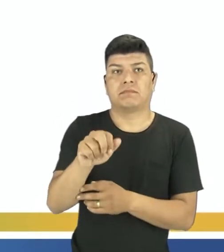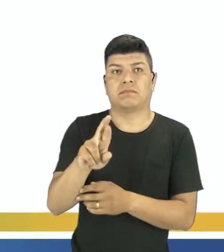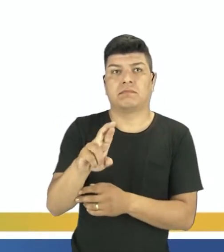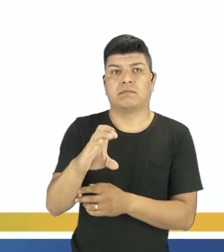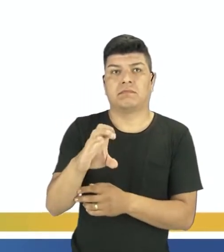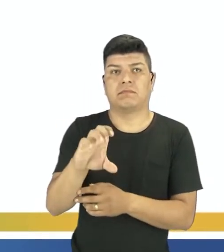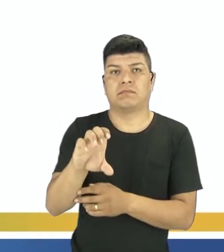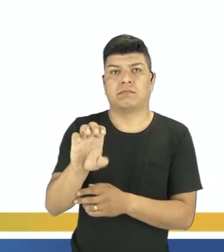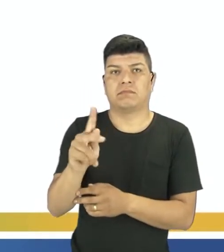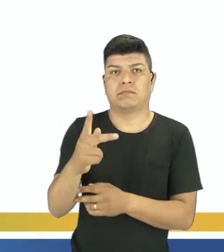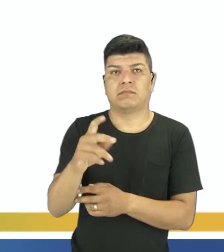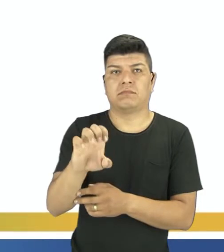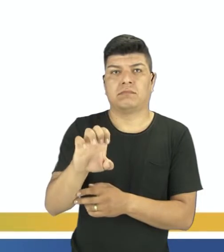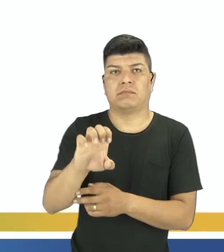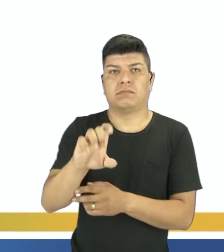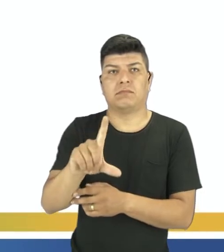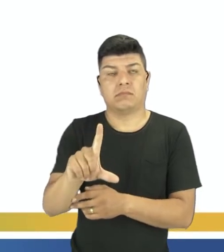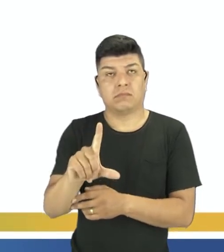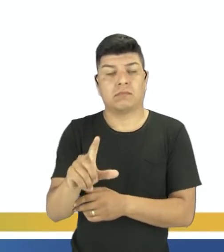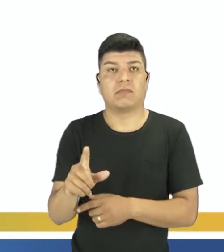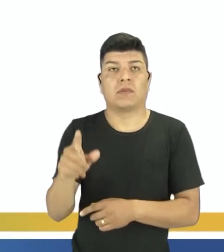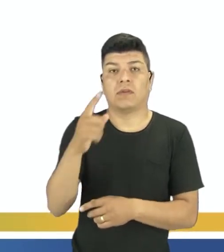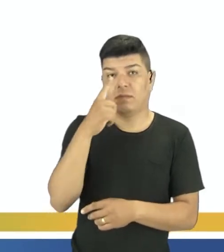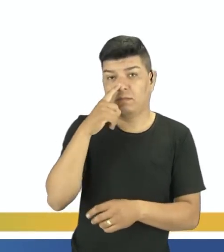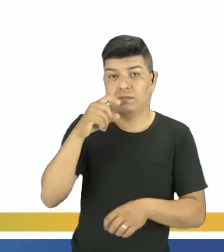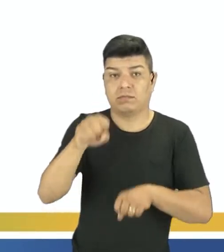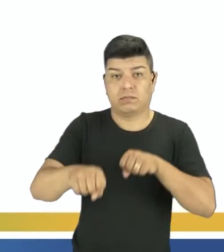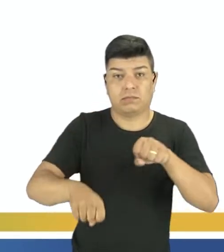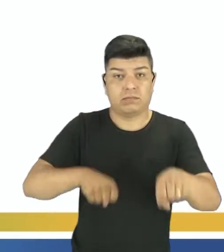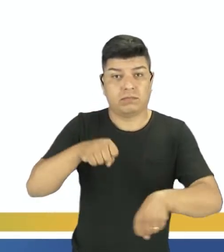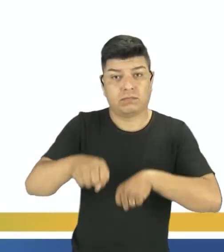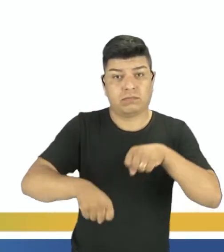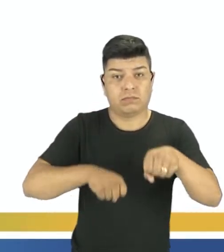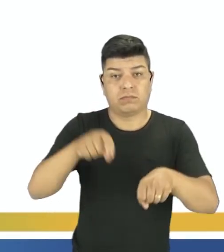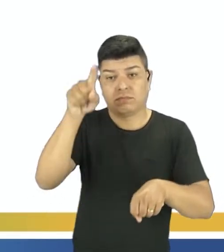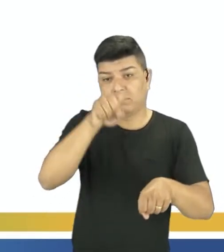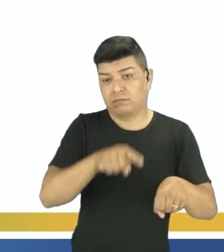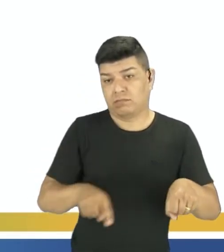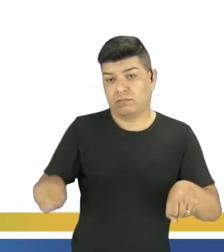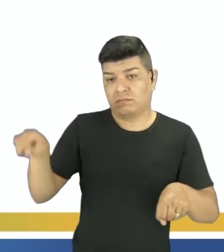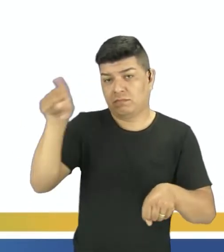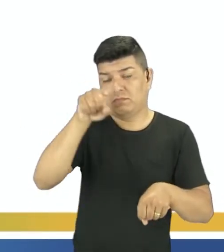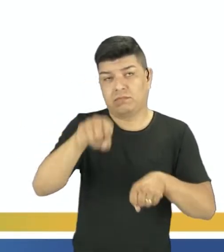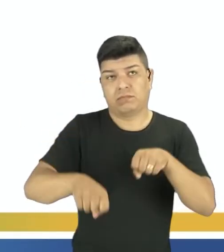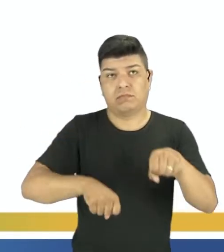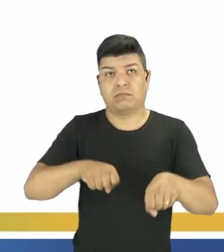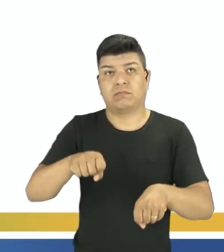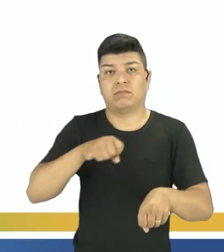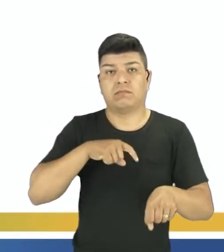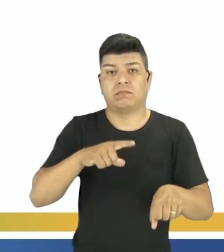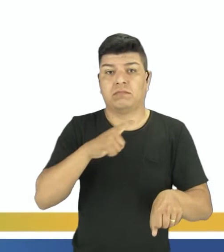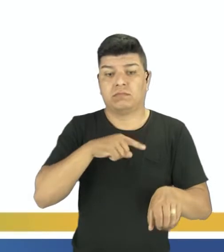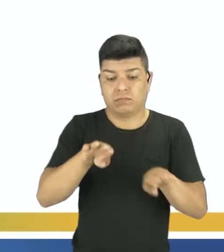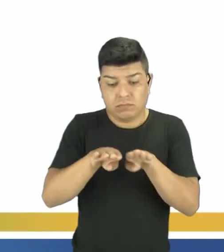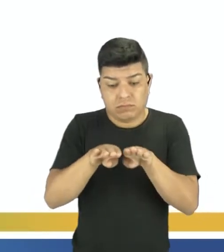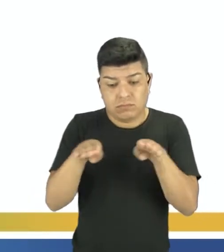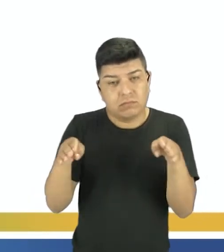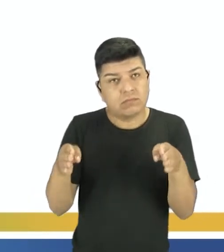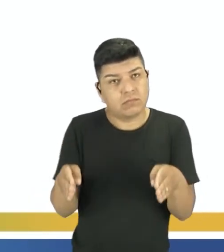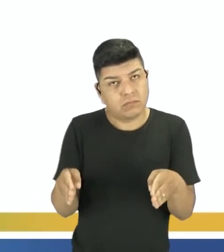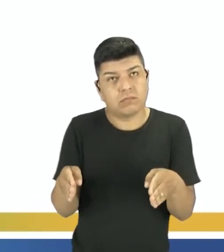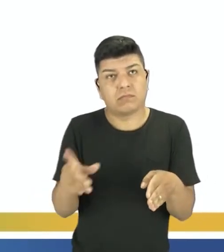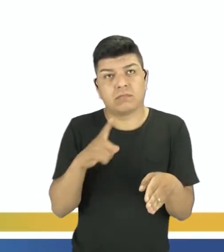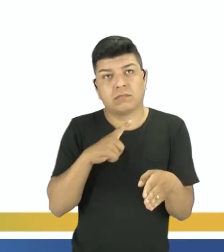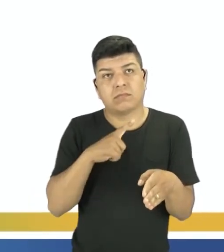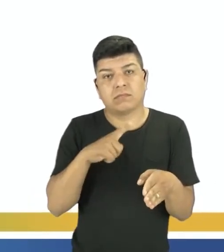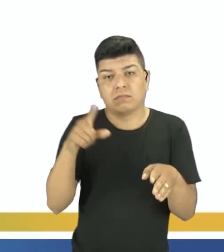de Bicicleta, certo? Observem aí que nós temos um banquinho, né? E unido aí esse banquinho,